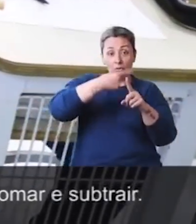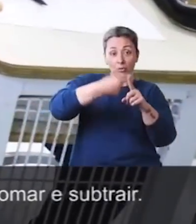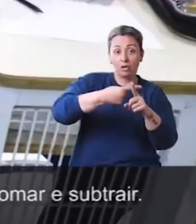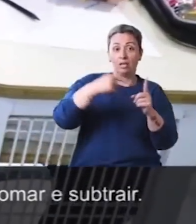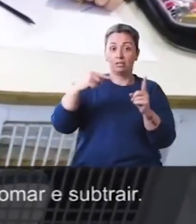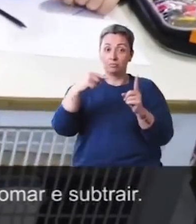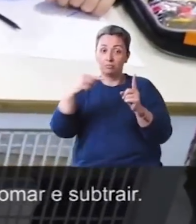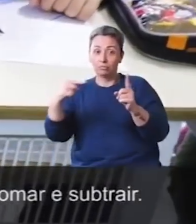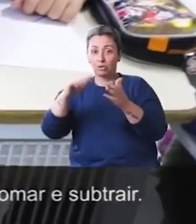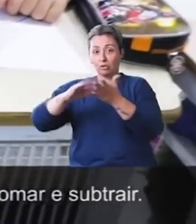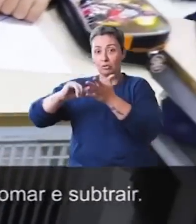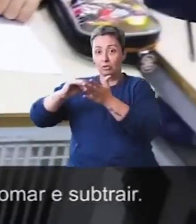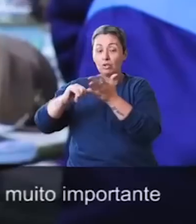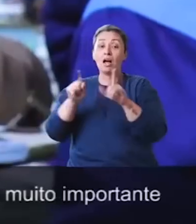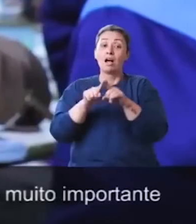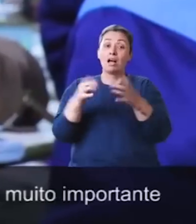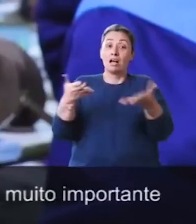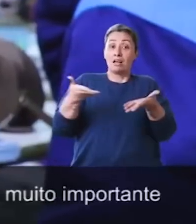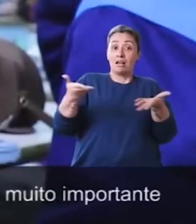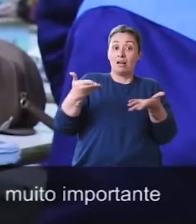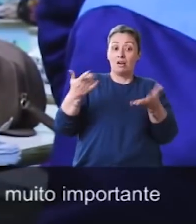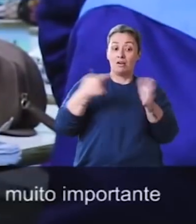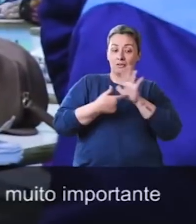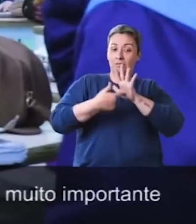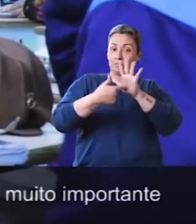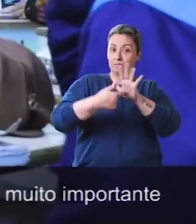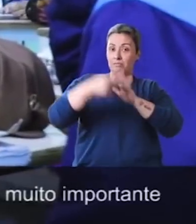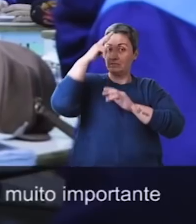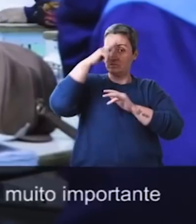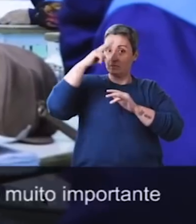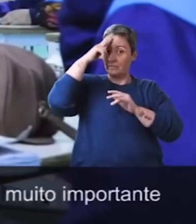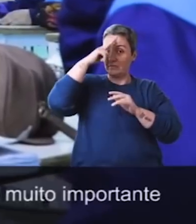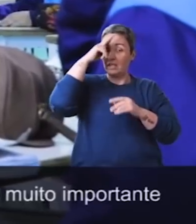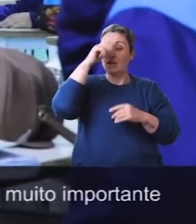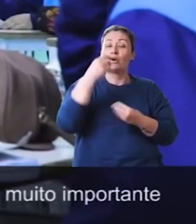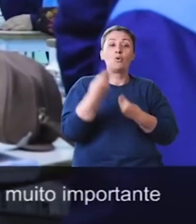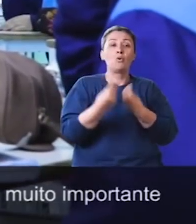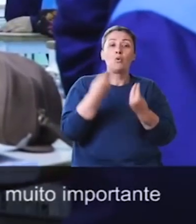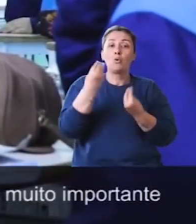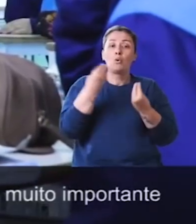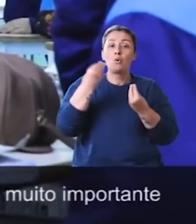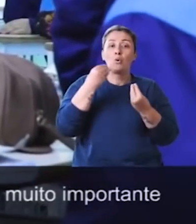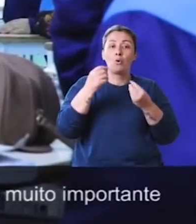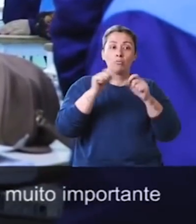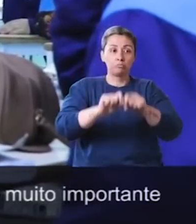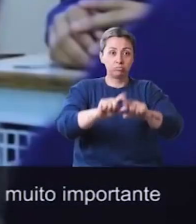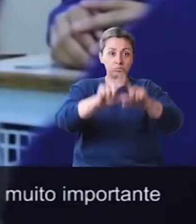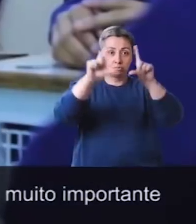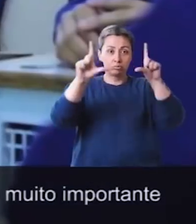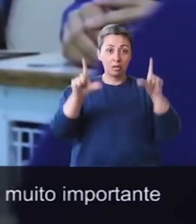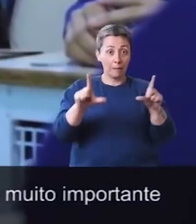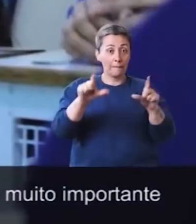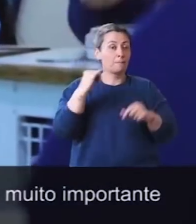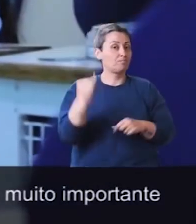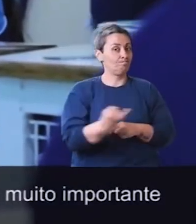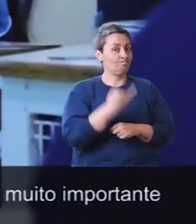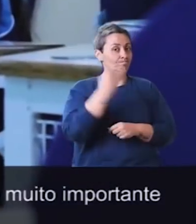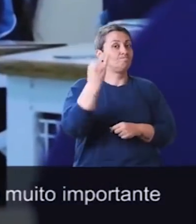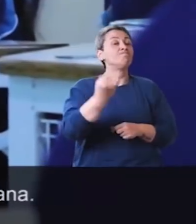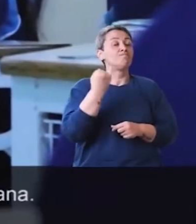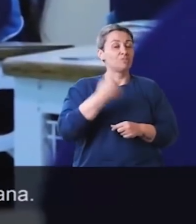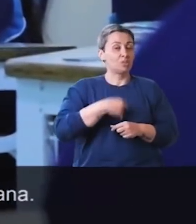a somar e subtrair. Então agora nós mostramos uma história usando o Data Show, que é um recurso